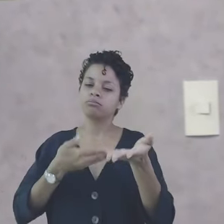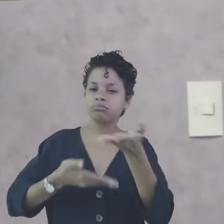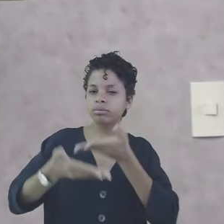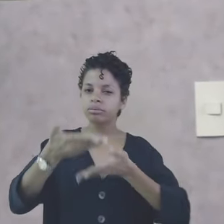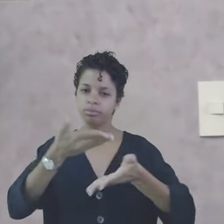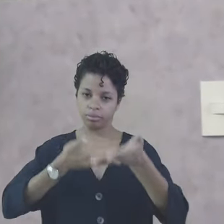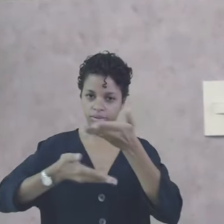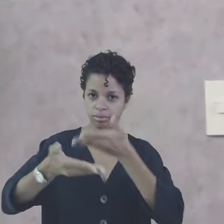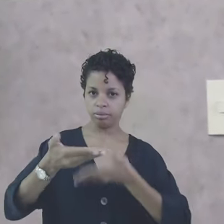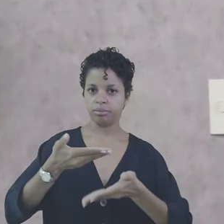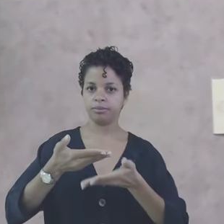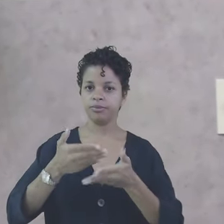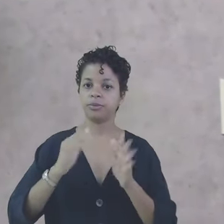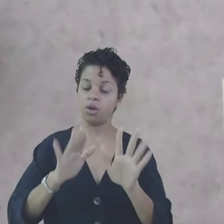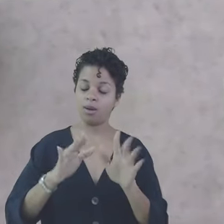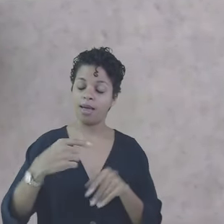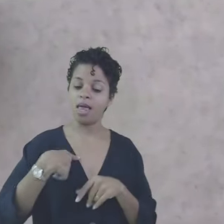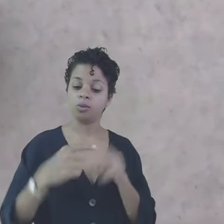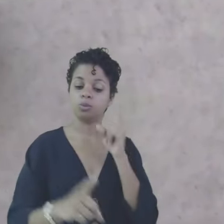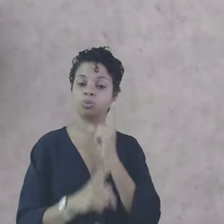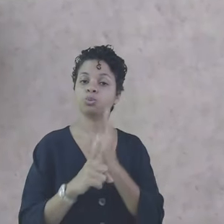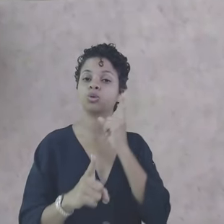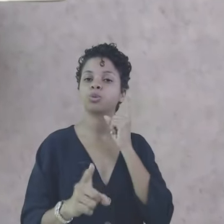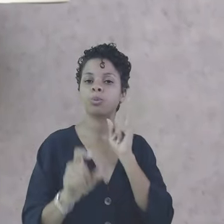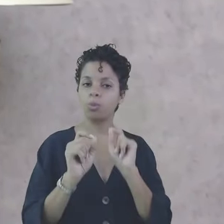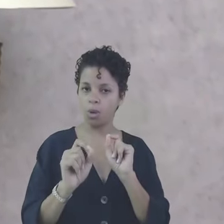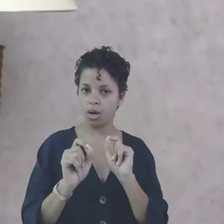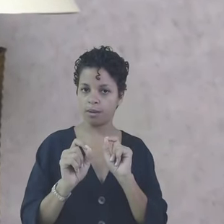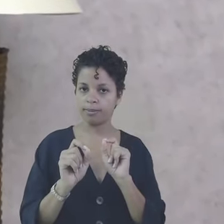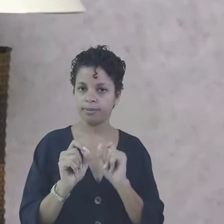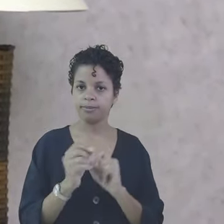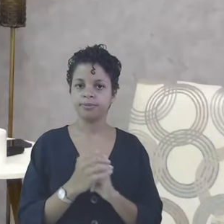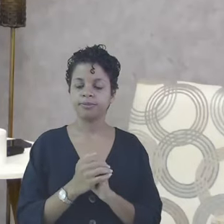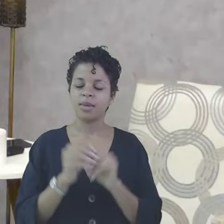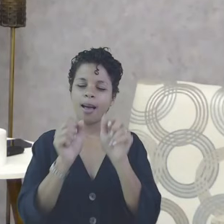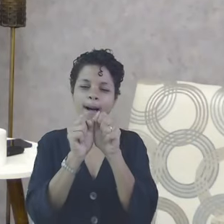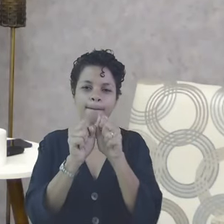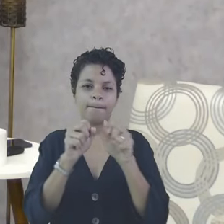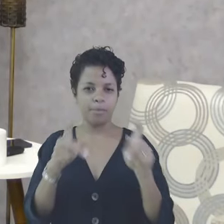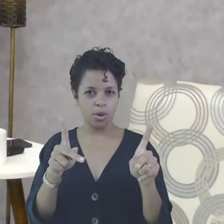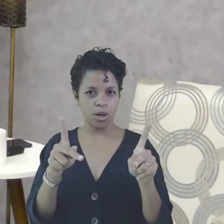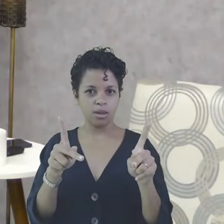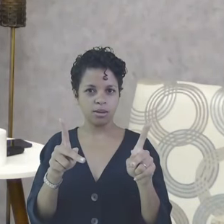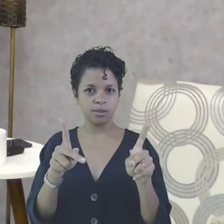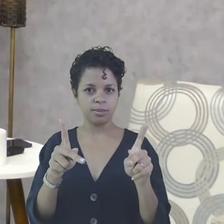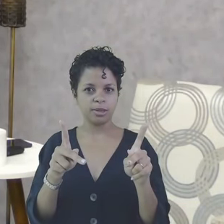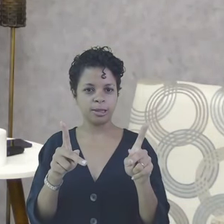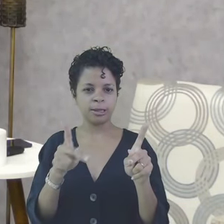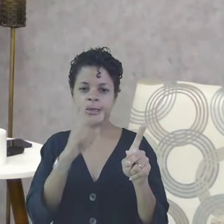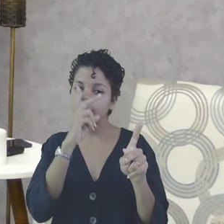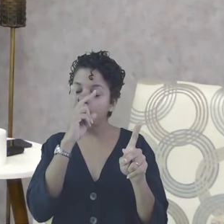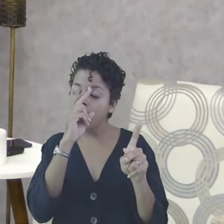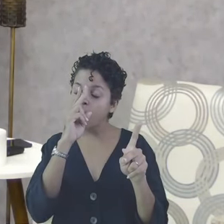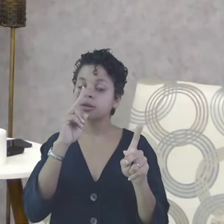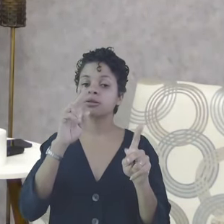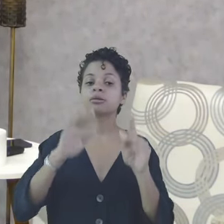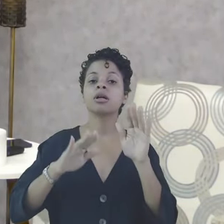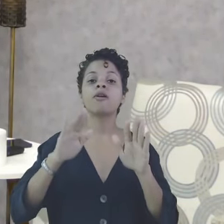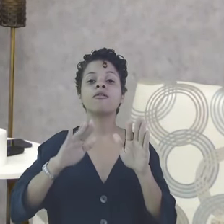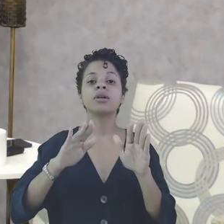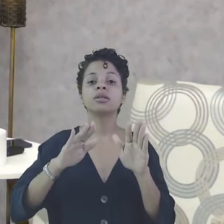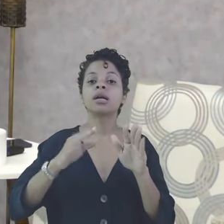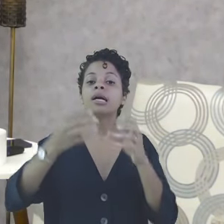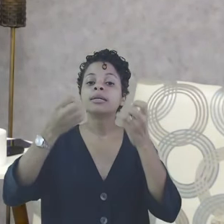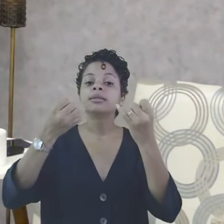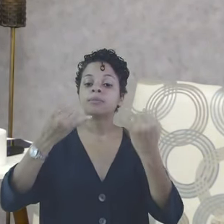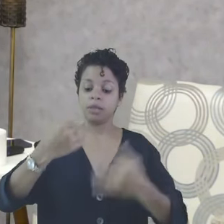dizer desde já o que eu descobri. A Bíblia, o Apocalipse, provavelmente está falando aqui para